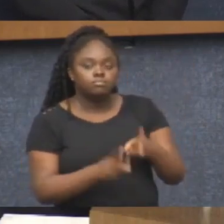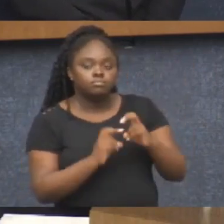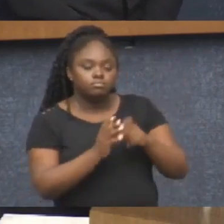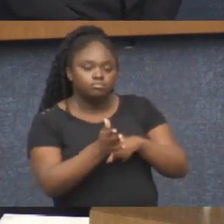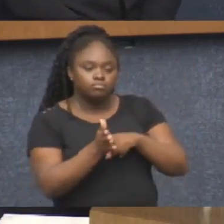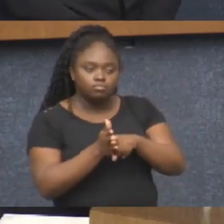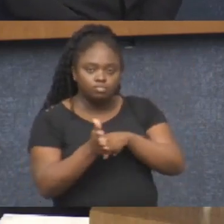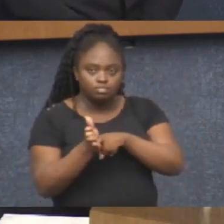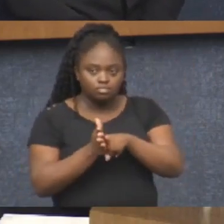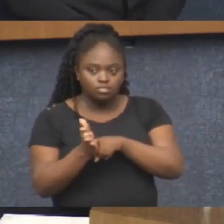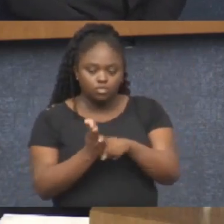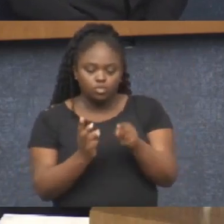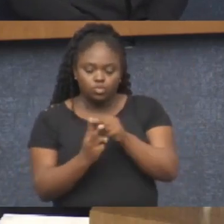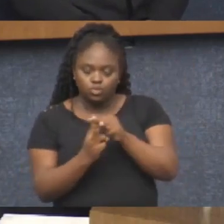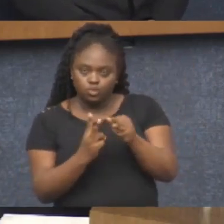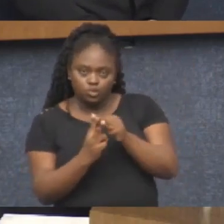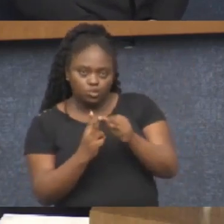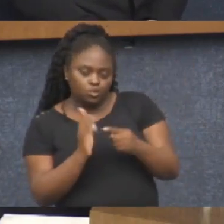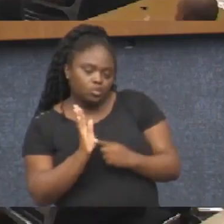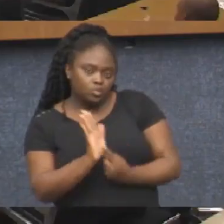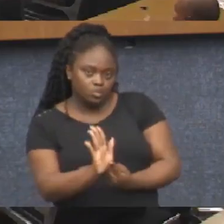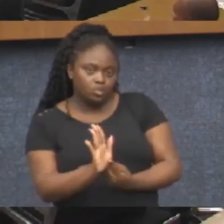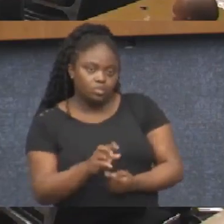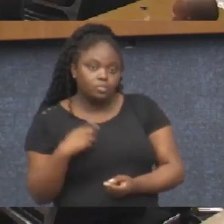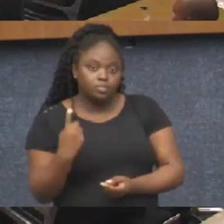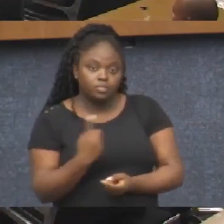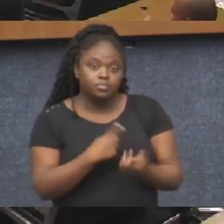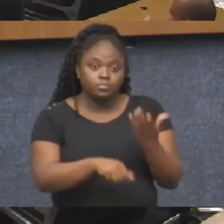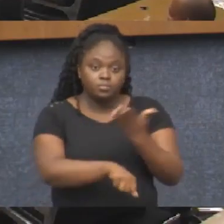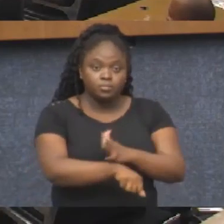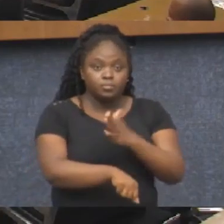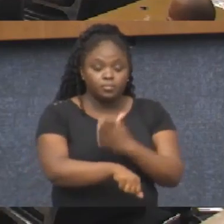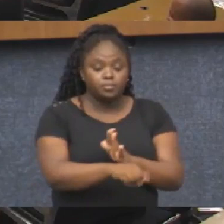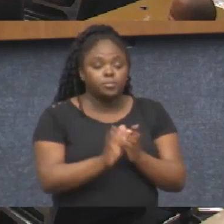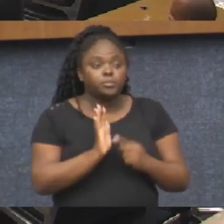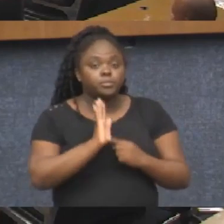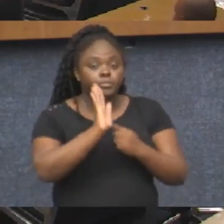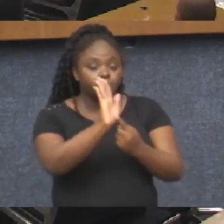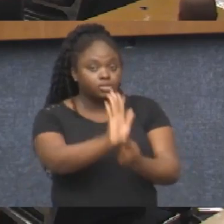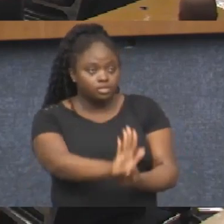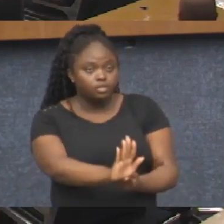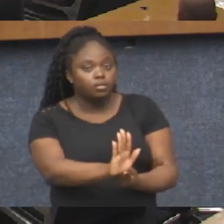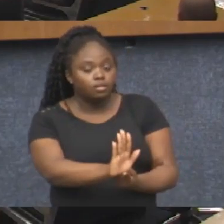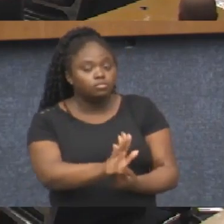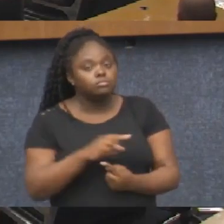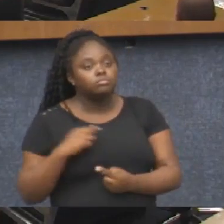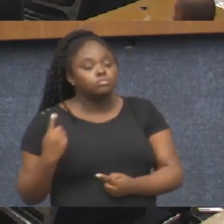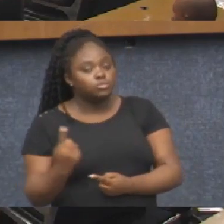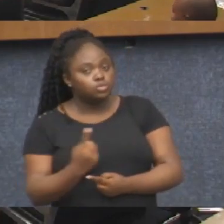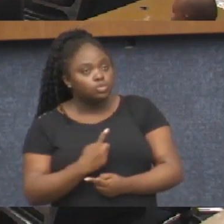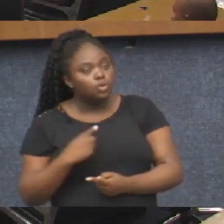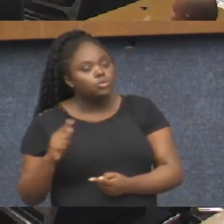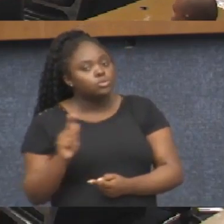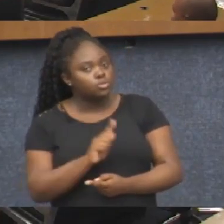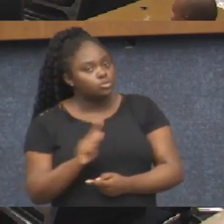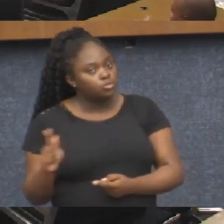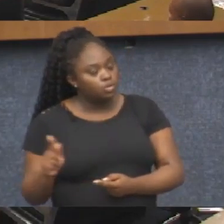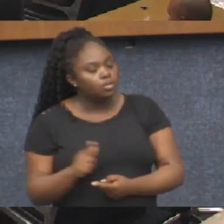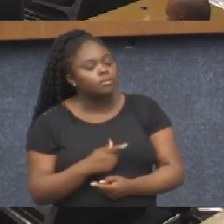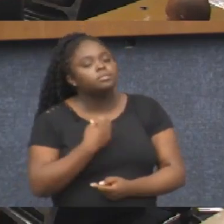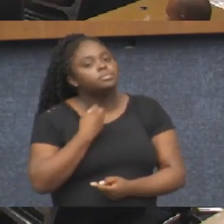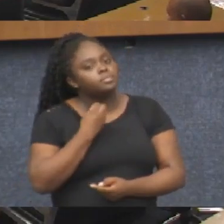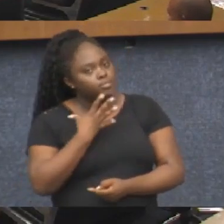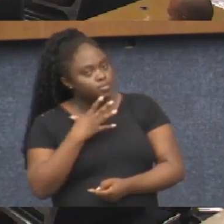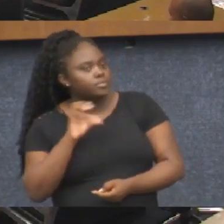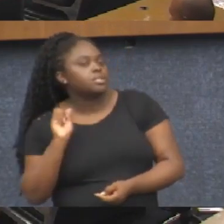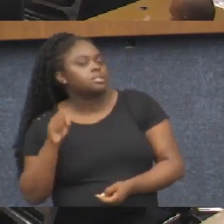Luiz e Gregório traz, para a gente mostrar na prática para os nossos gestores que vale a